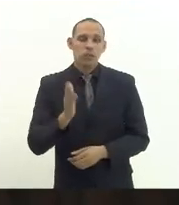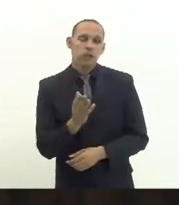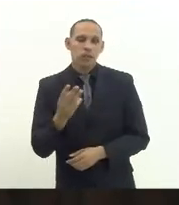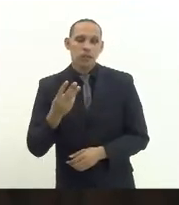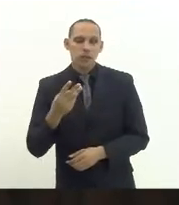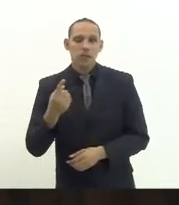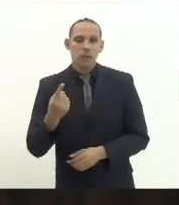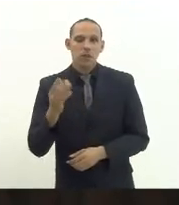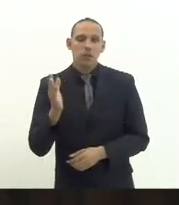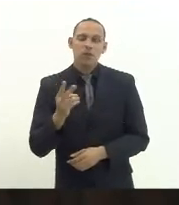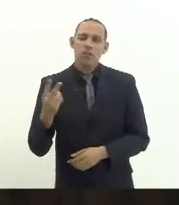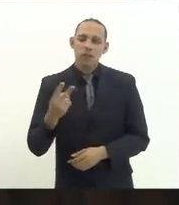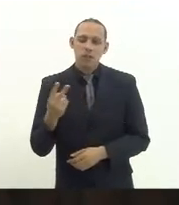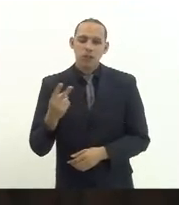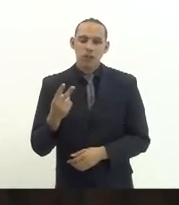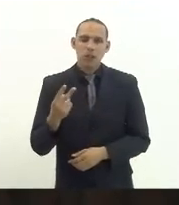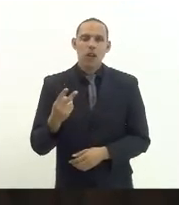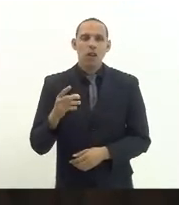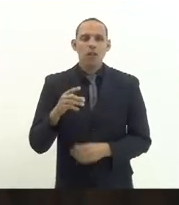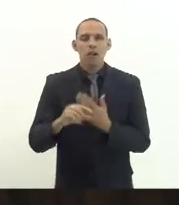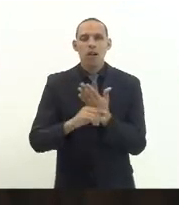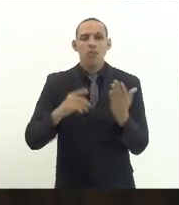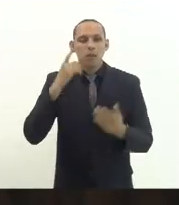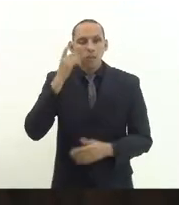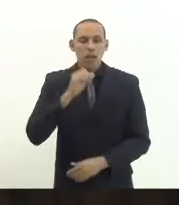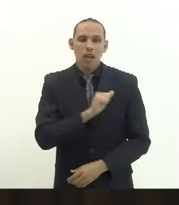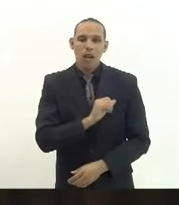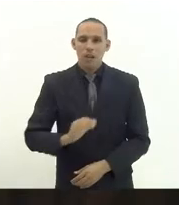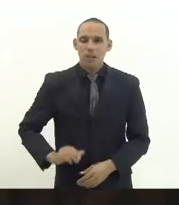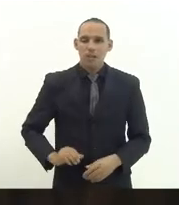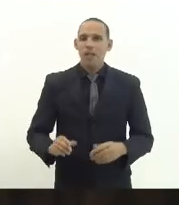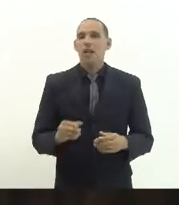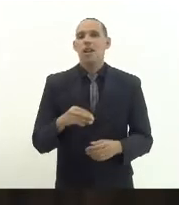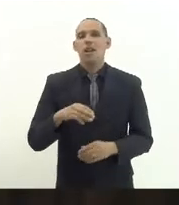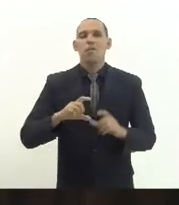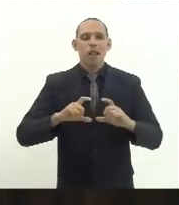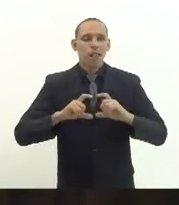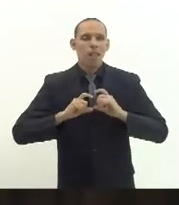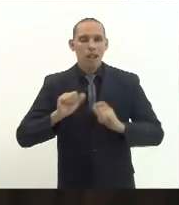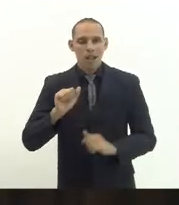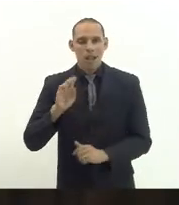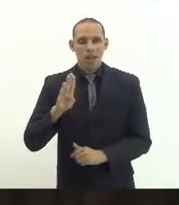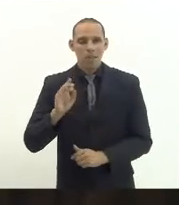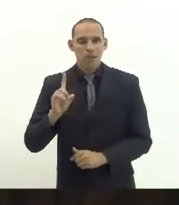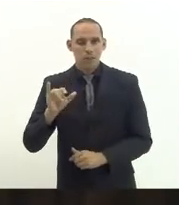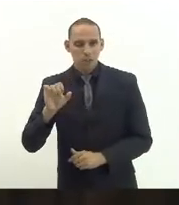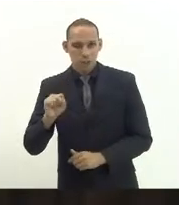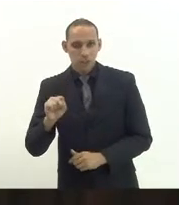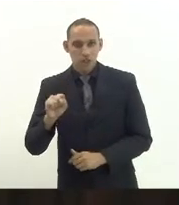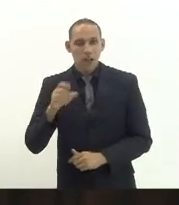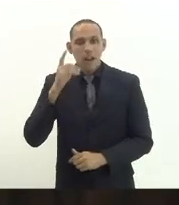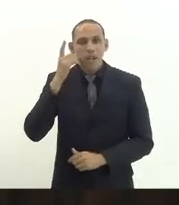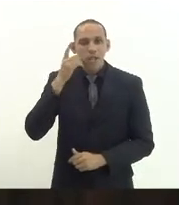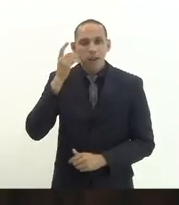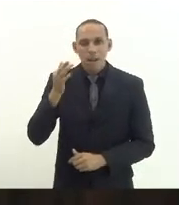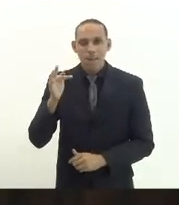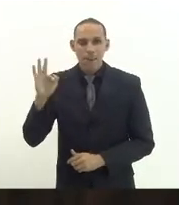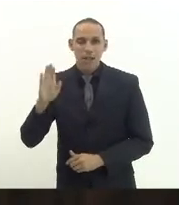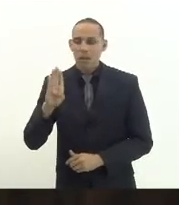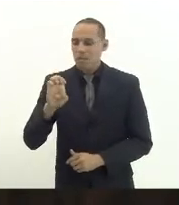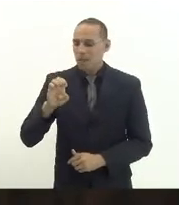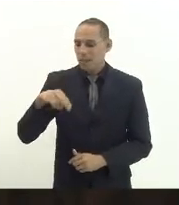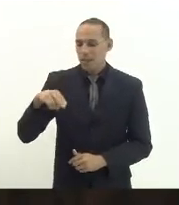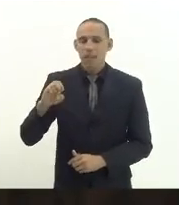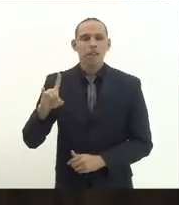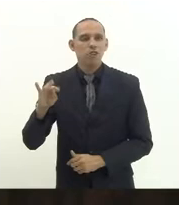22 de autoria do deputado André Ceciliano consegue medalha Abdias Nascimento a excelentíssima senhora deputada Federal Benedita da Silva parecer da comissão de normas